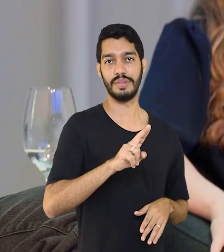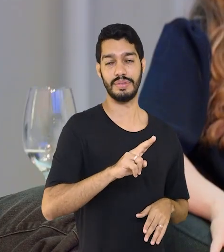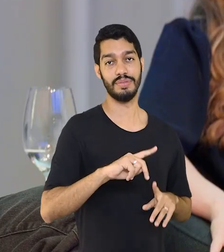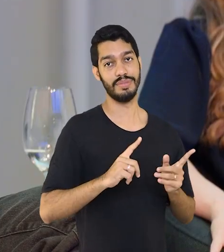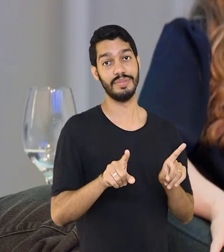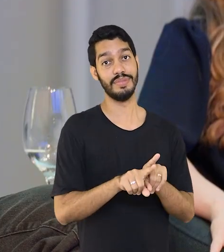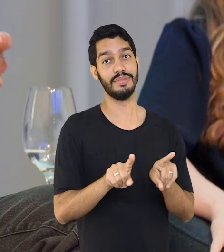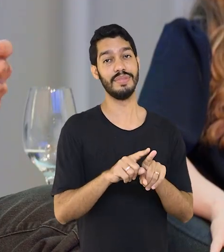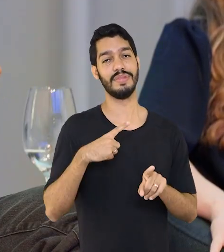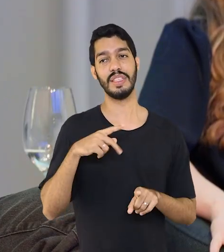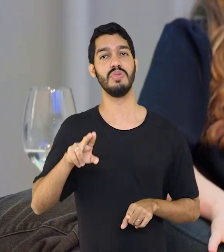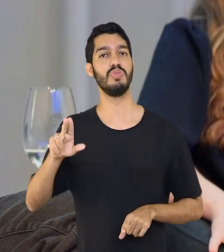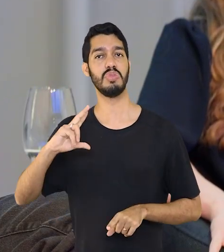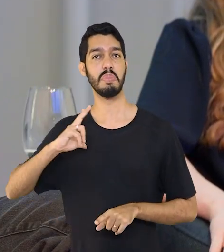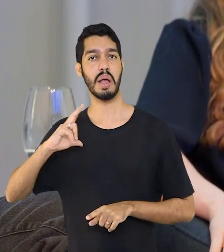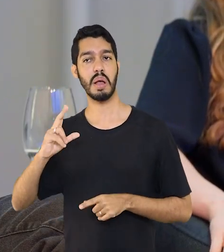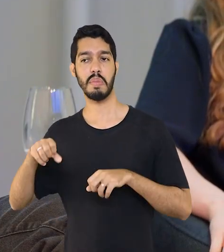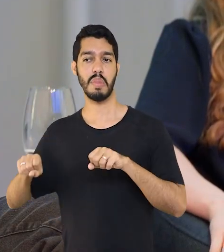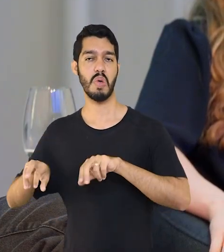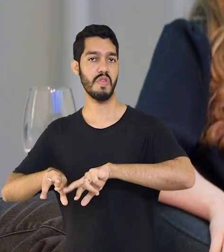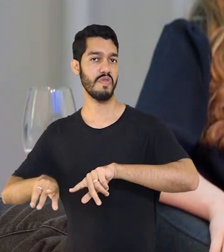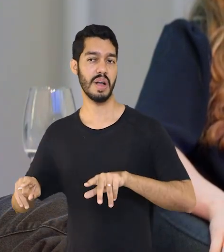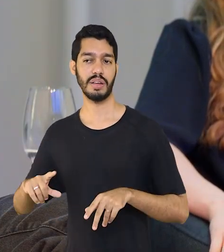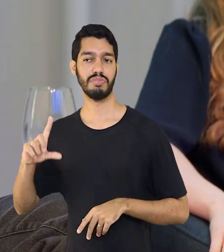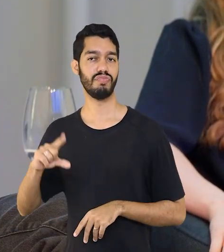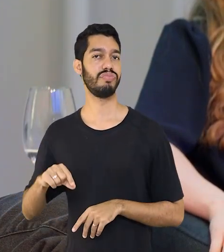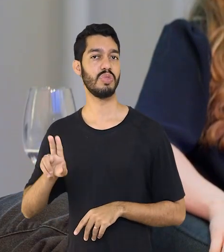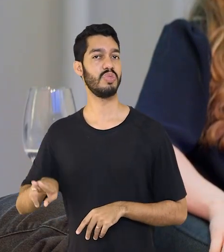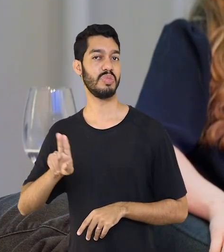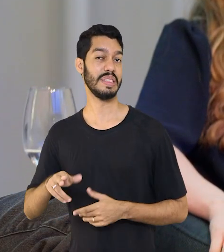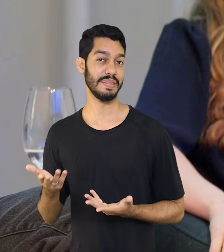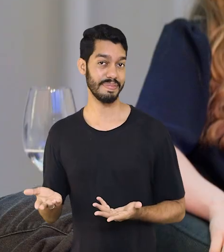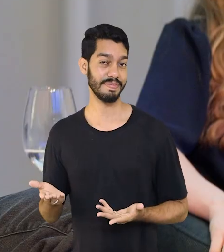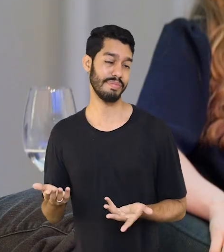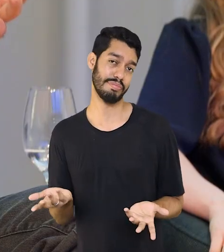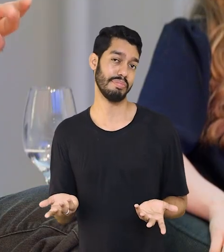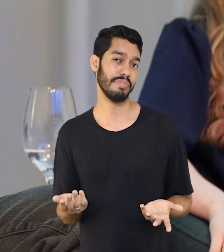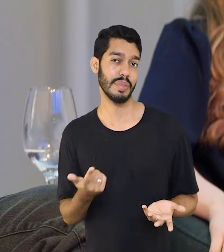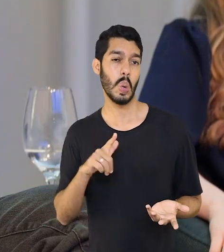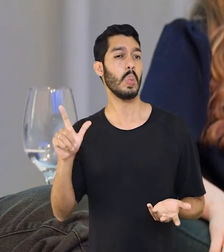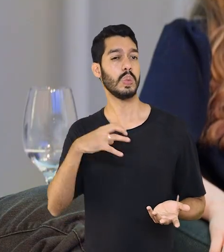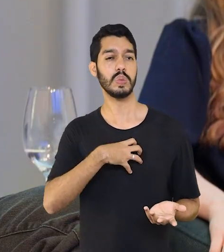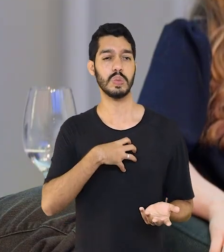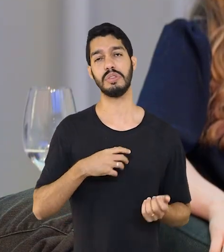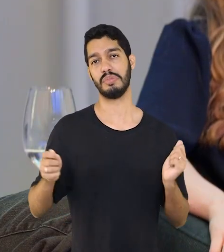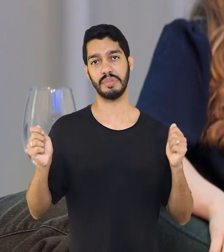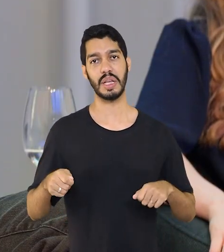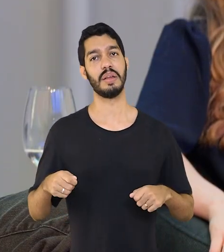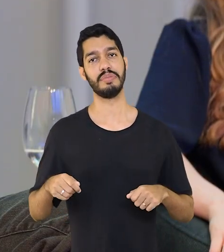medida, também deixa de utilizar transporte individual motorizado, que também é um outro exemplo de